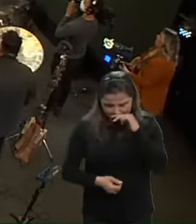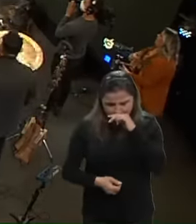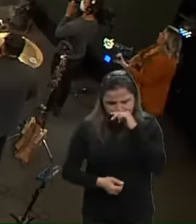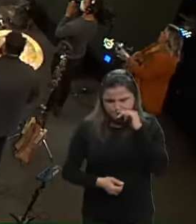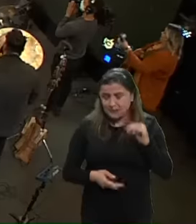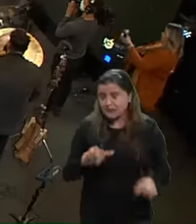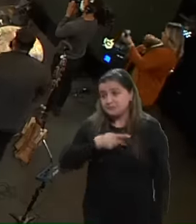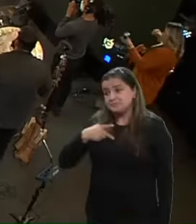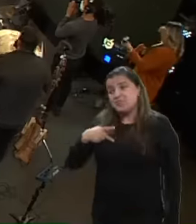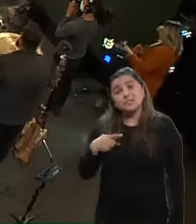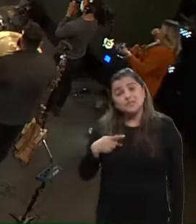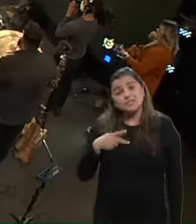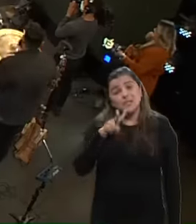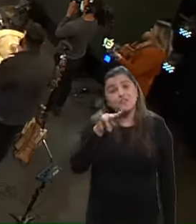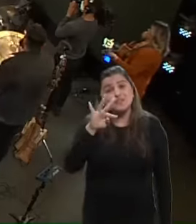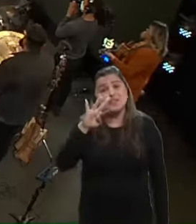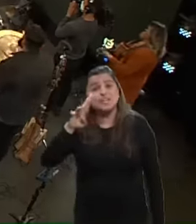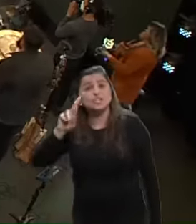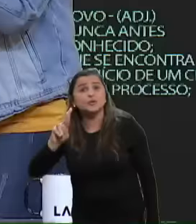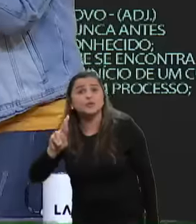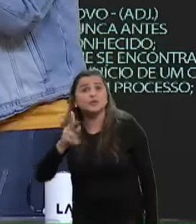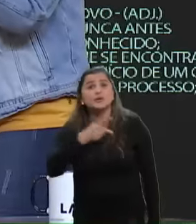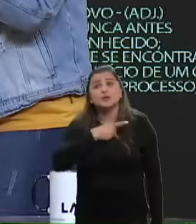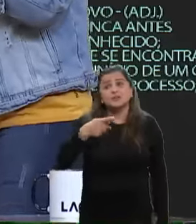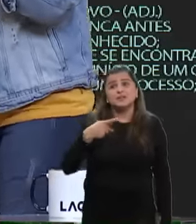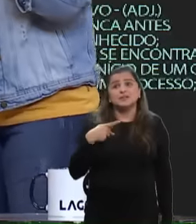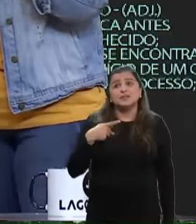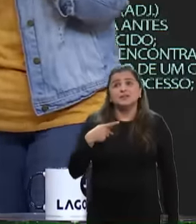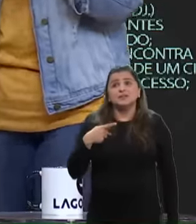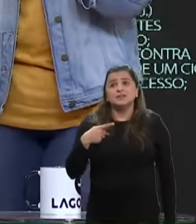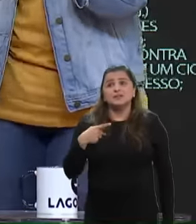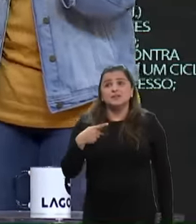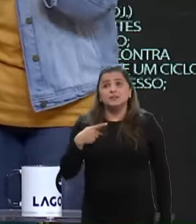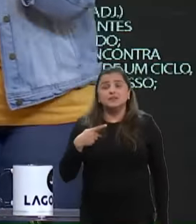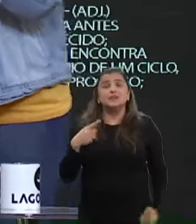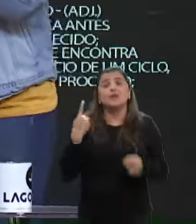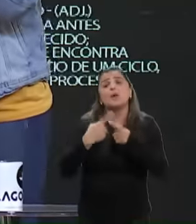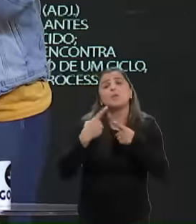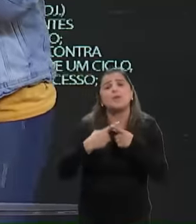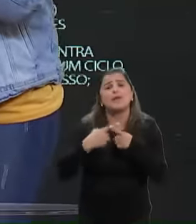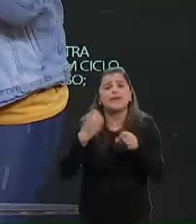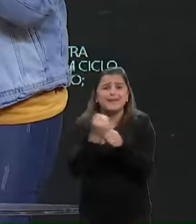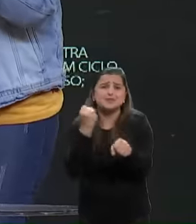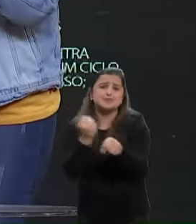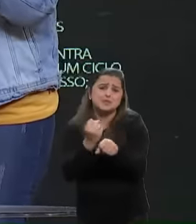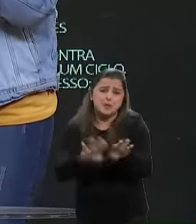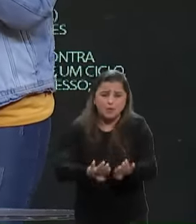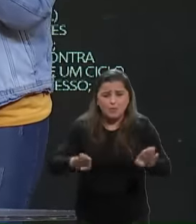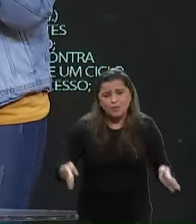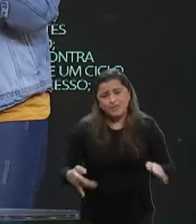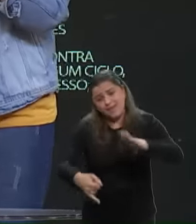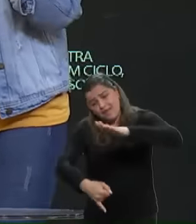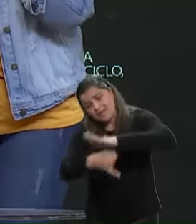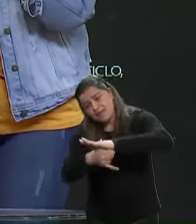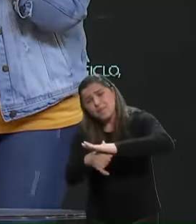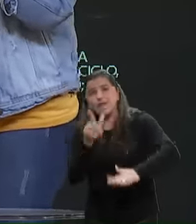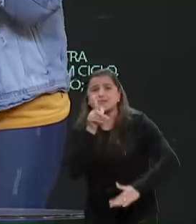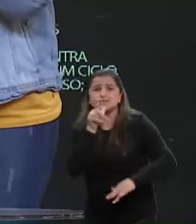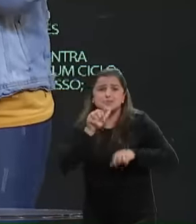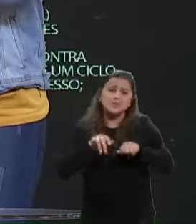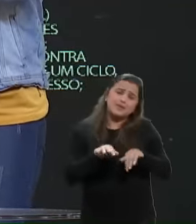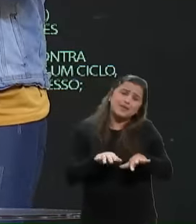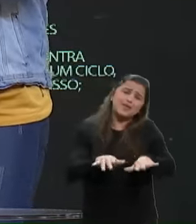Pastor Vitor Hugo, Pastor Vitor Hugo, por que levantar um altar debaixo do